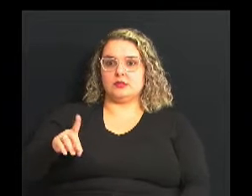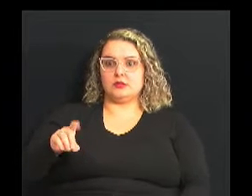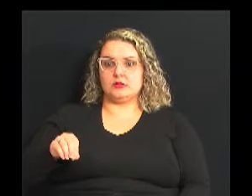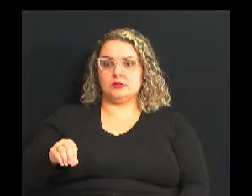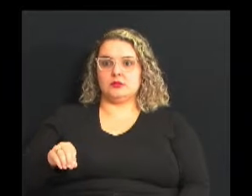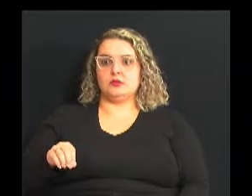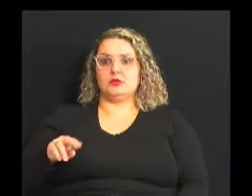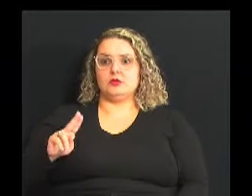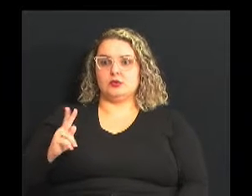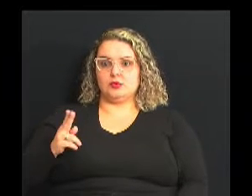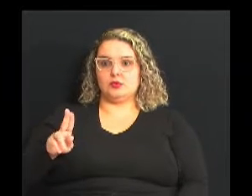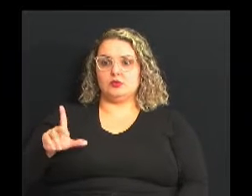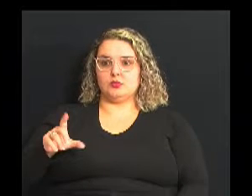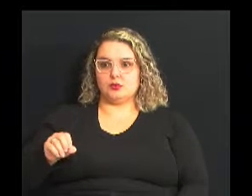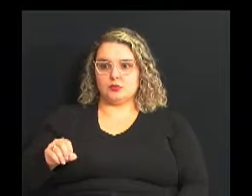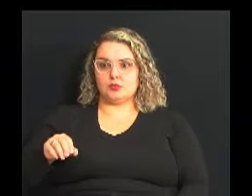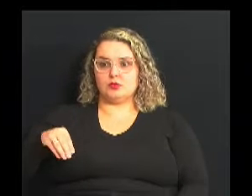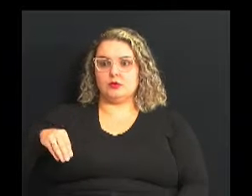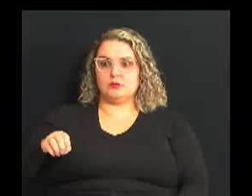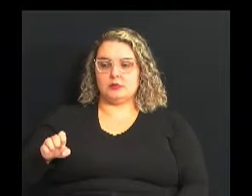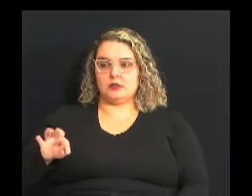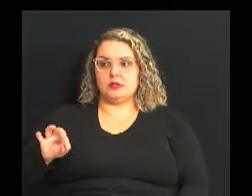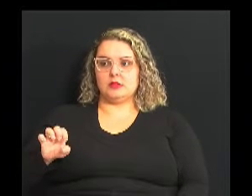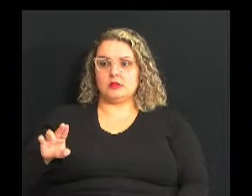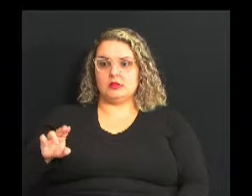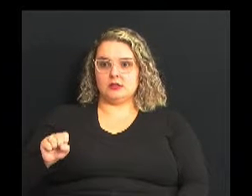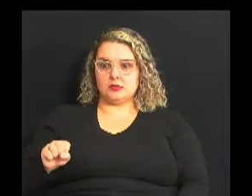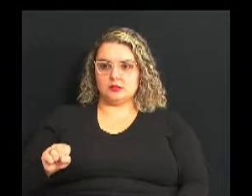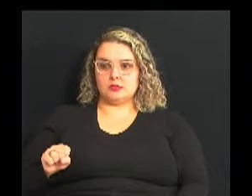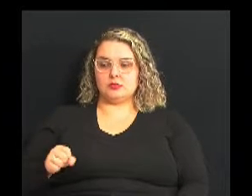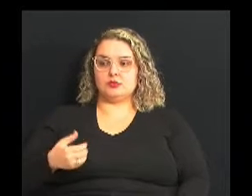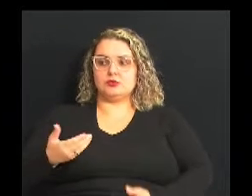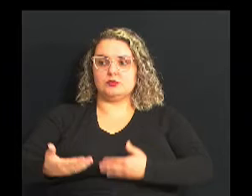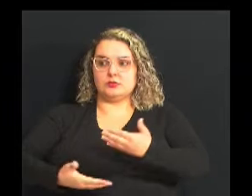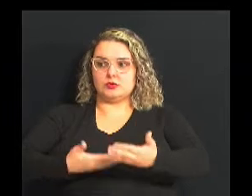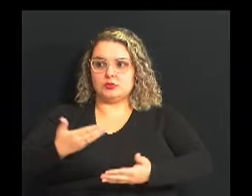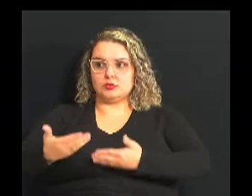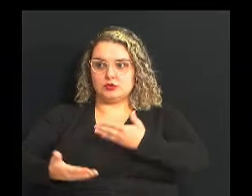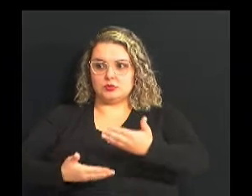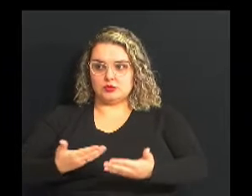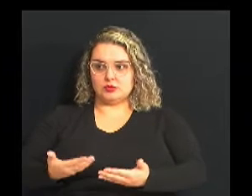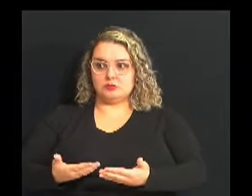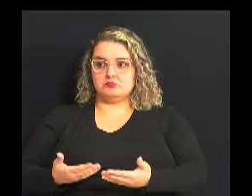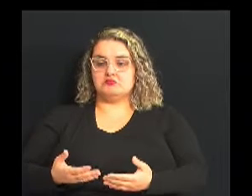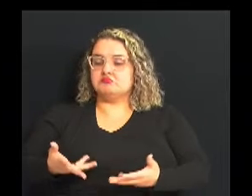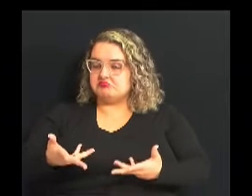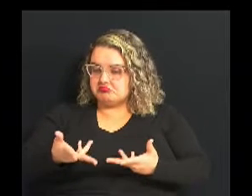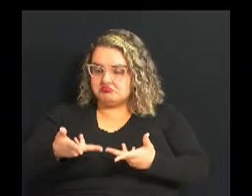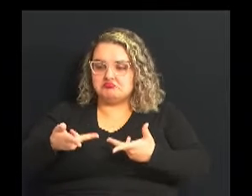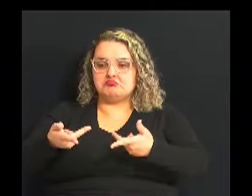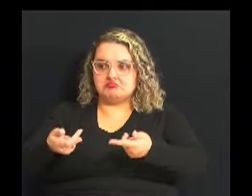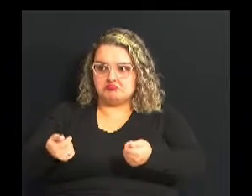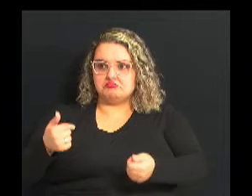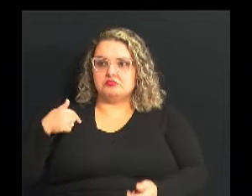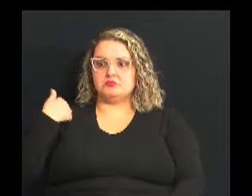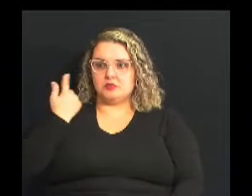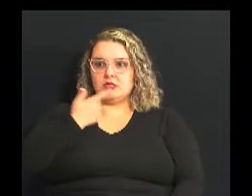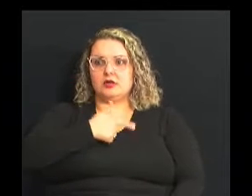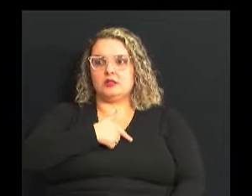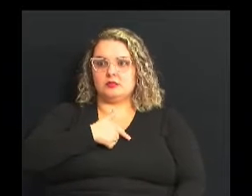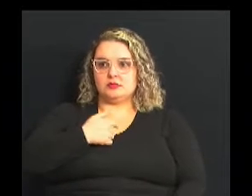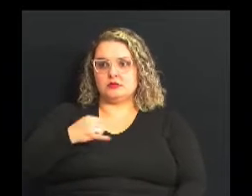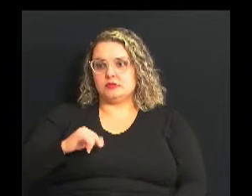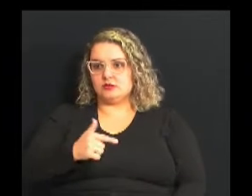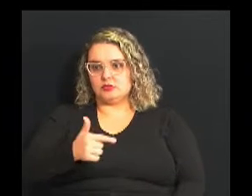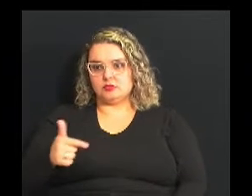Oliveira e Matheus Zanetti. Prestam serviço de maestria para nós, né? Sem eles, nós não